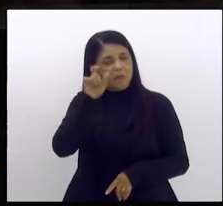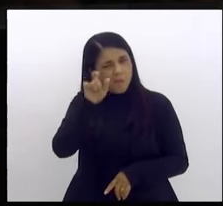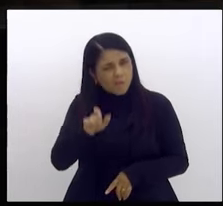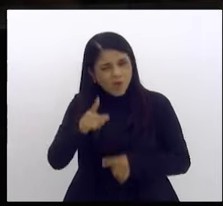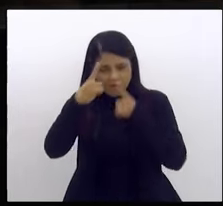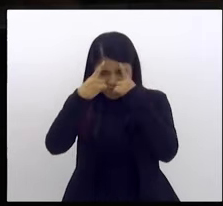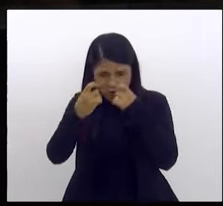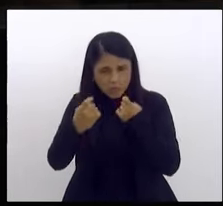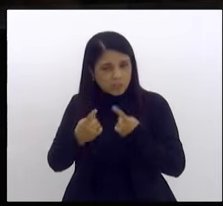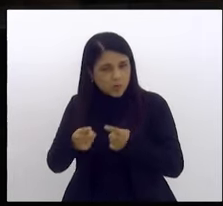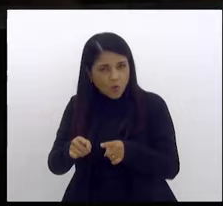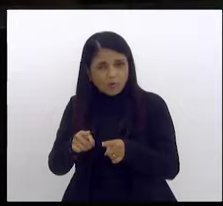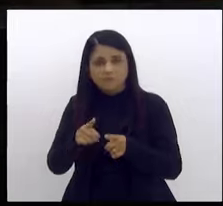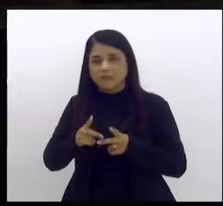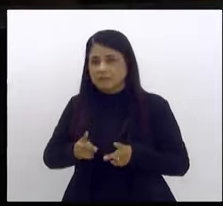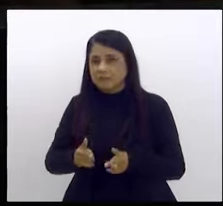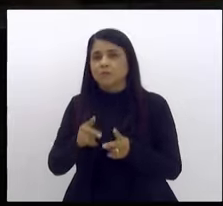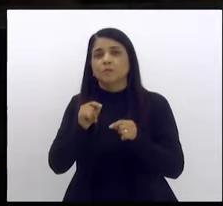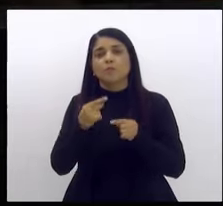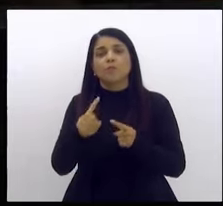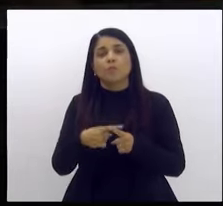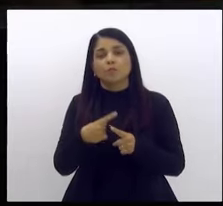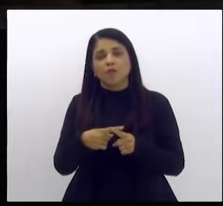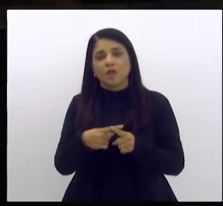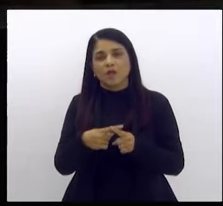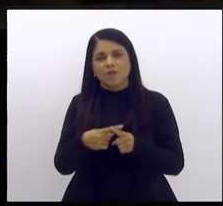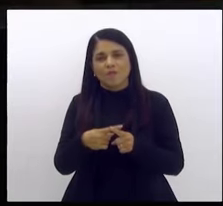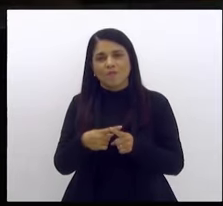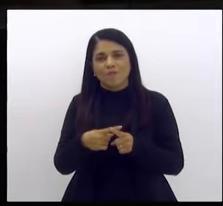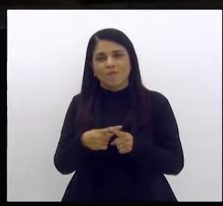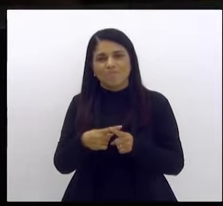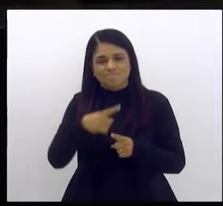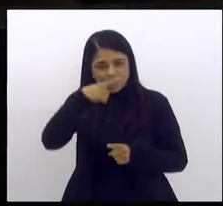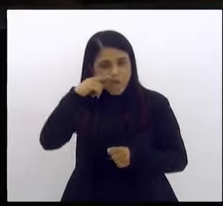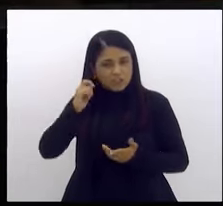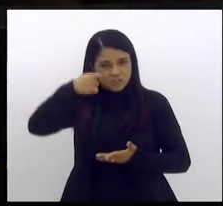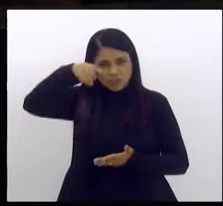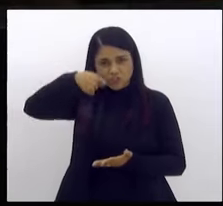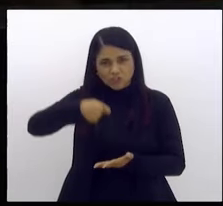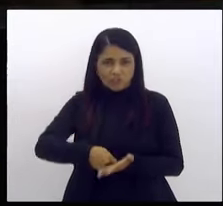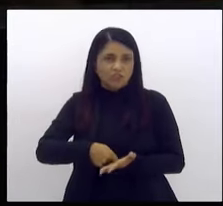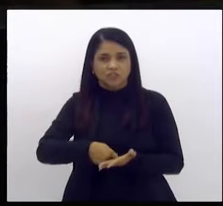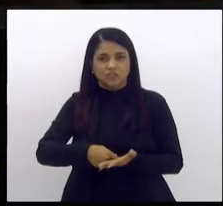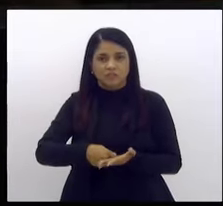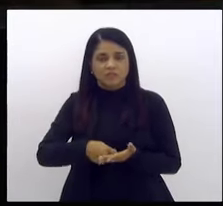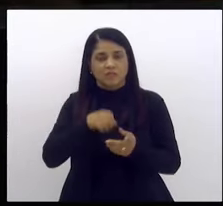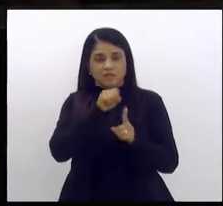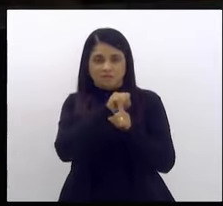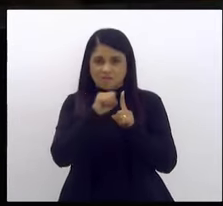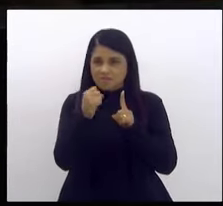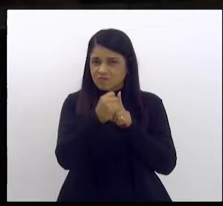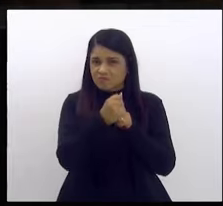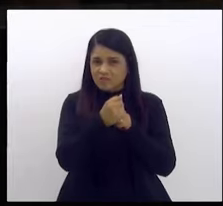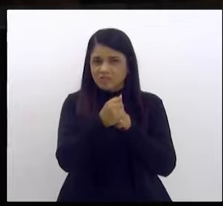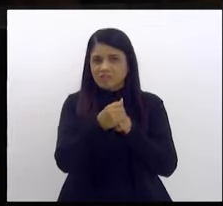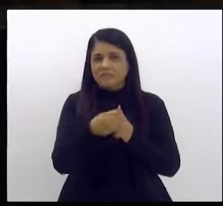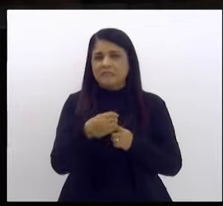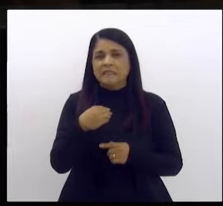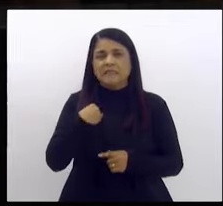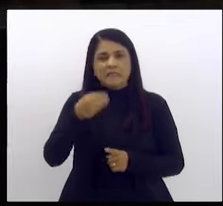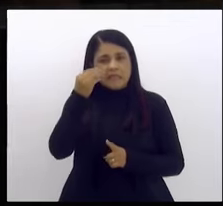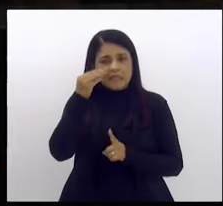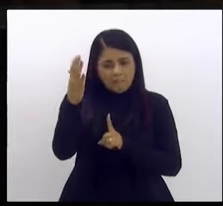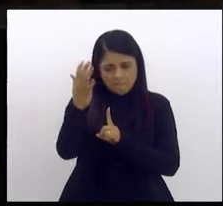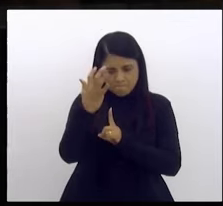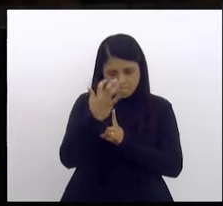e é por conta exatamente de uma lógica machista e misógina na nossa sociedade que tenta submeter essa mulher